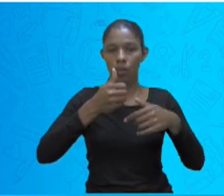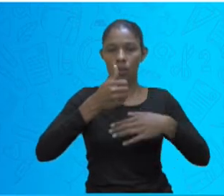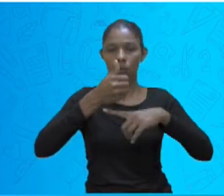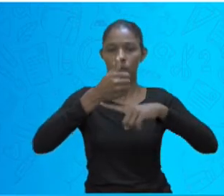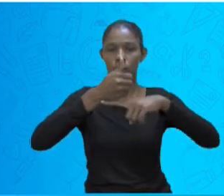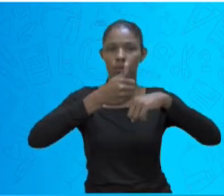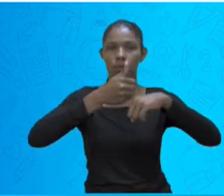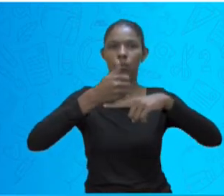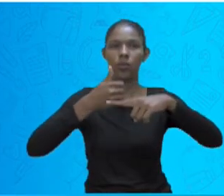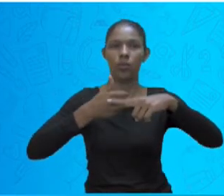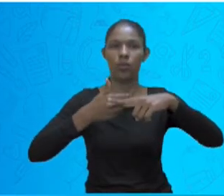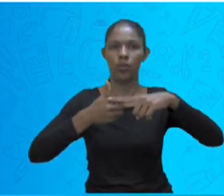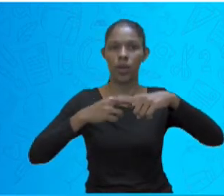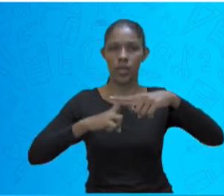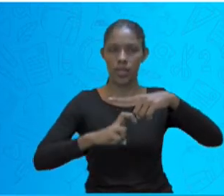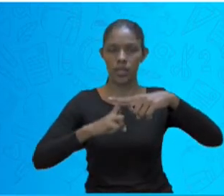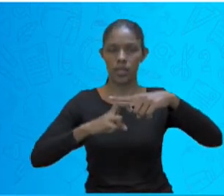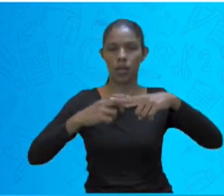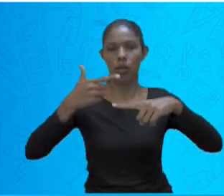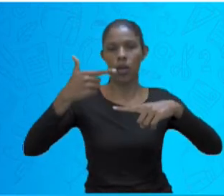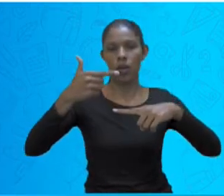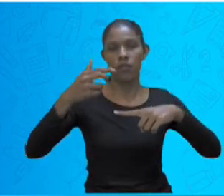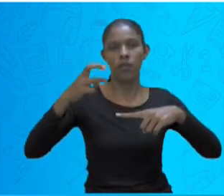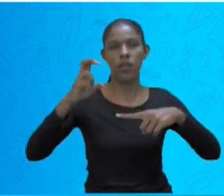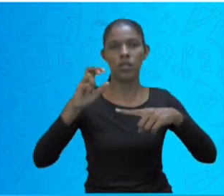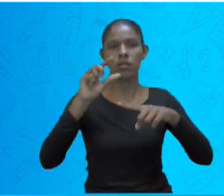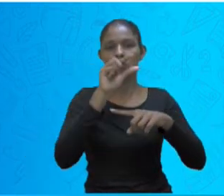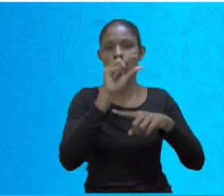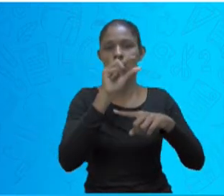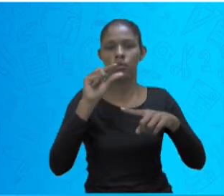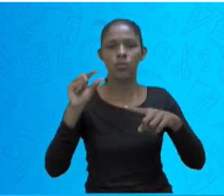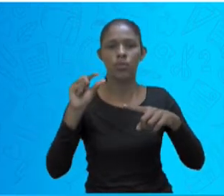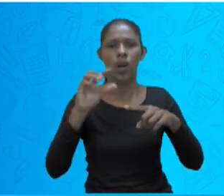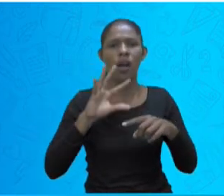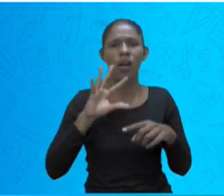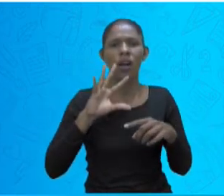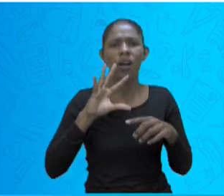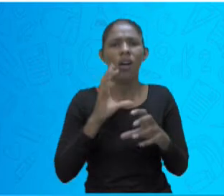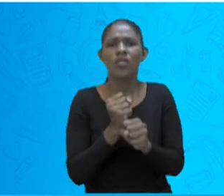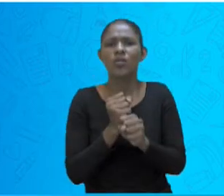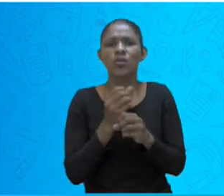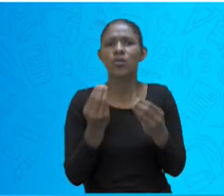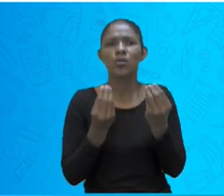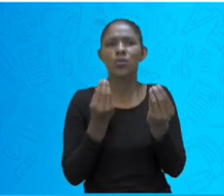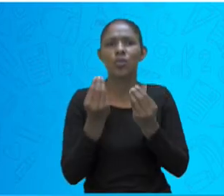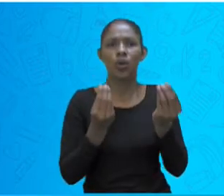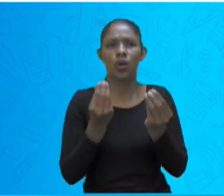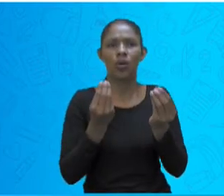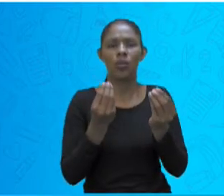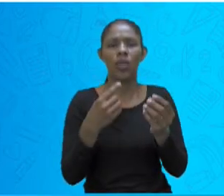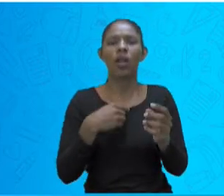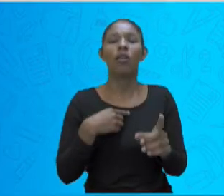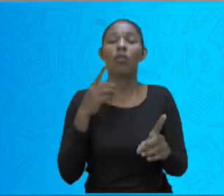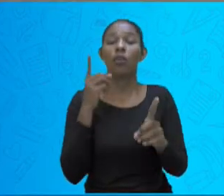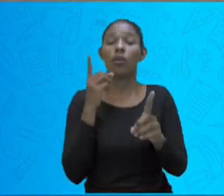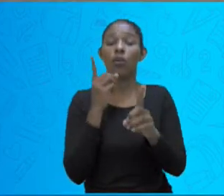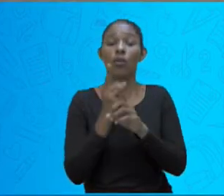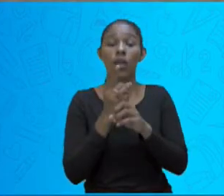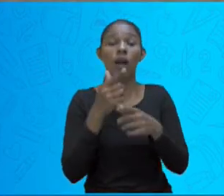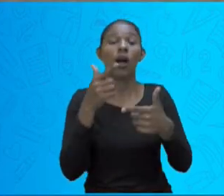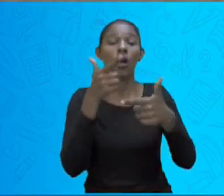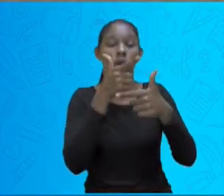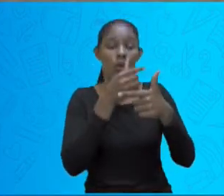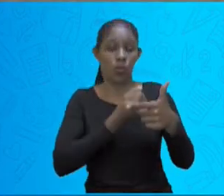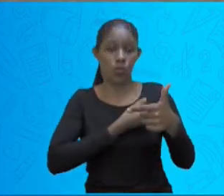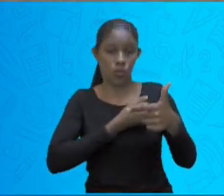25. Como que eu faço para resolver? Eu vou encontrar um divisor comum de 30 e 25.